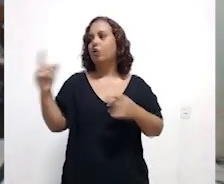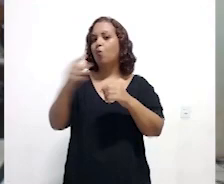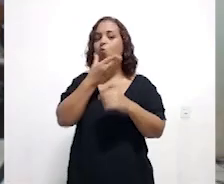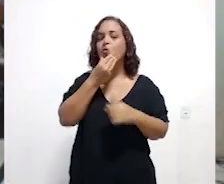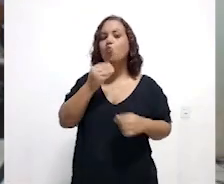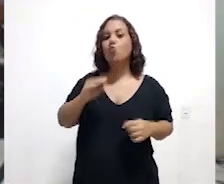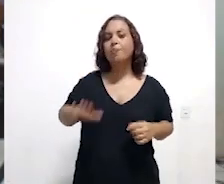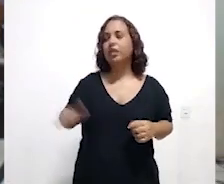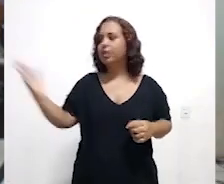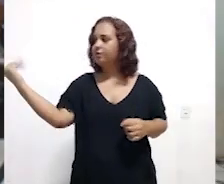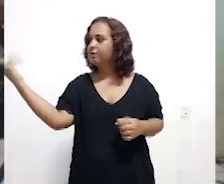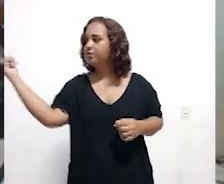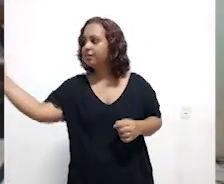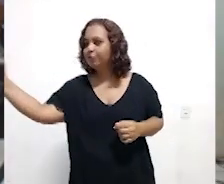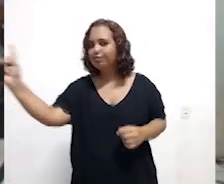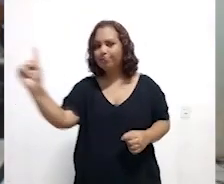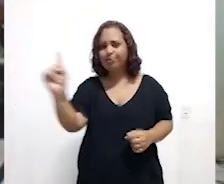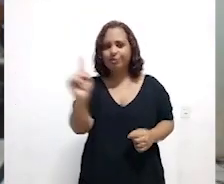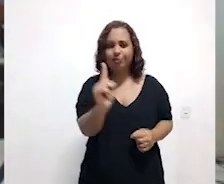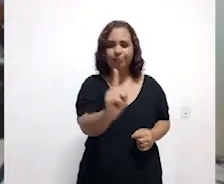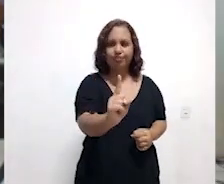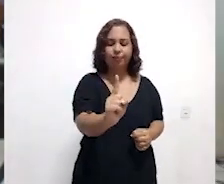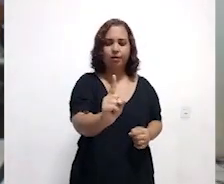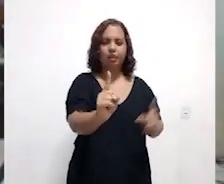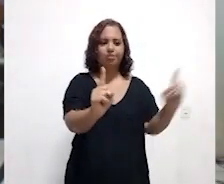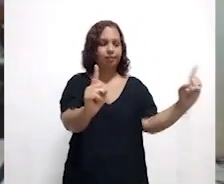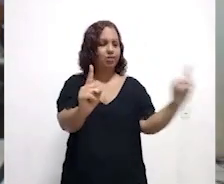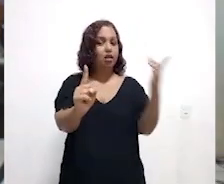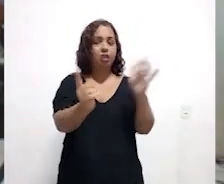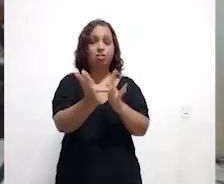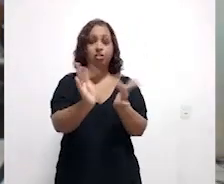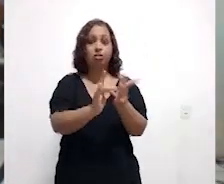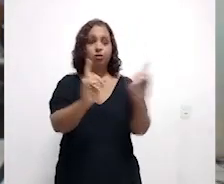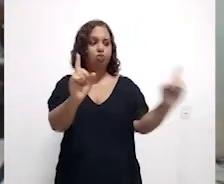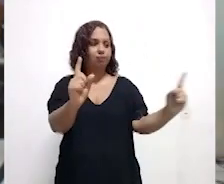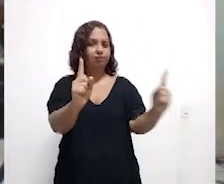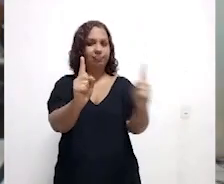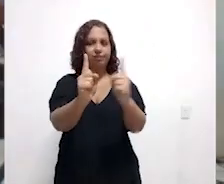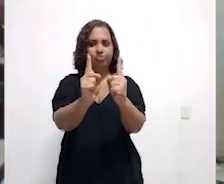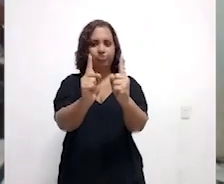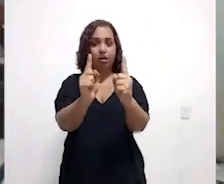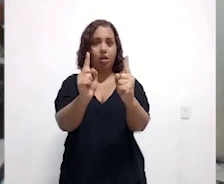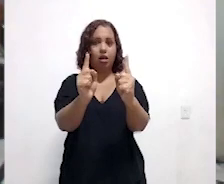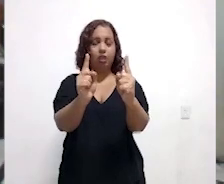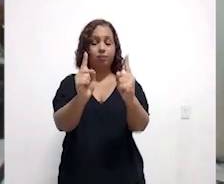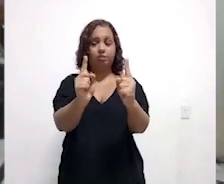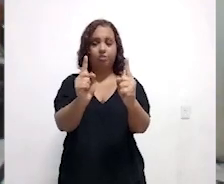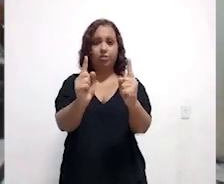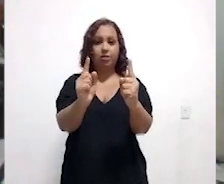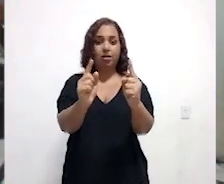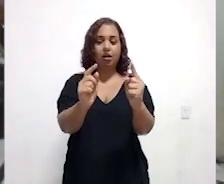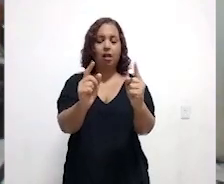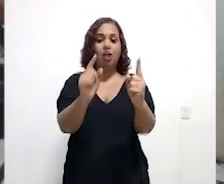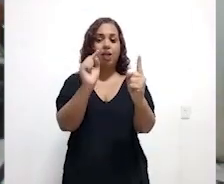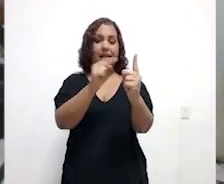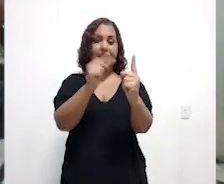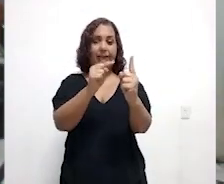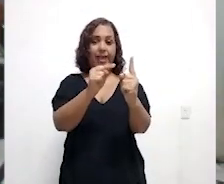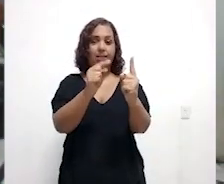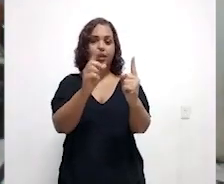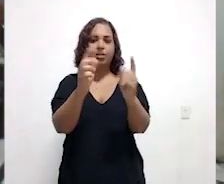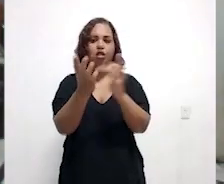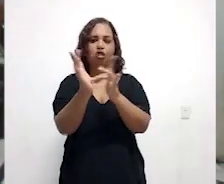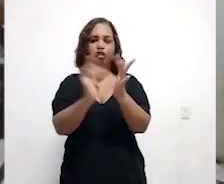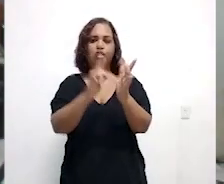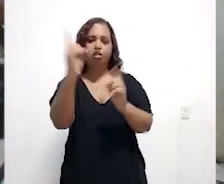né? Quando o Espírito viu Jesus, imediatamente causou uma convulsão no menino.